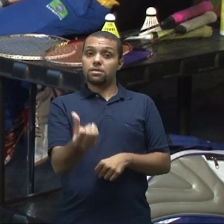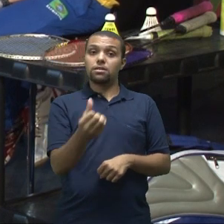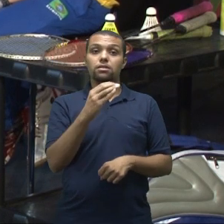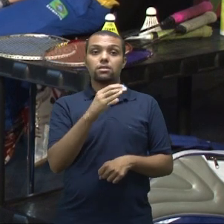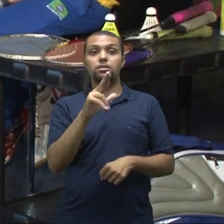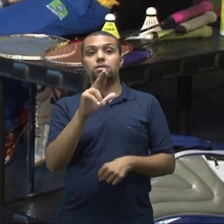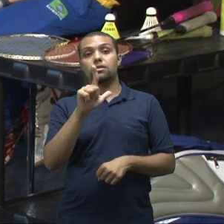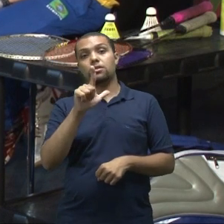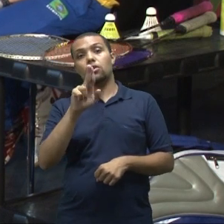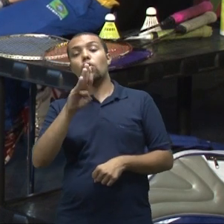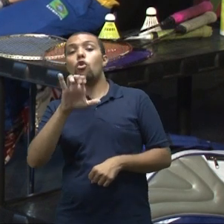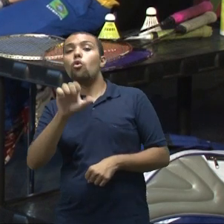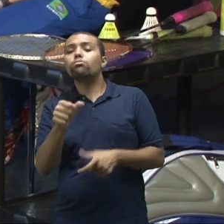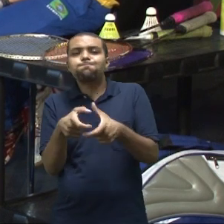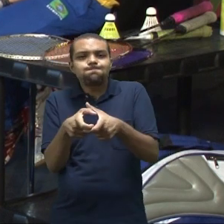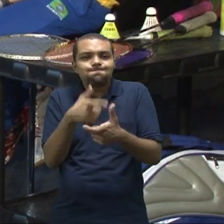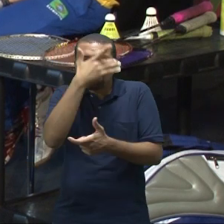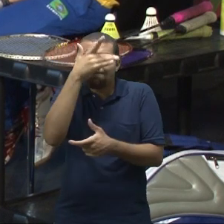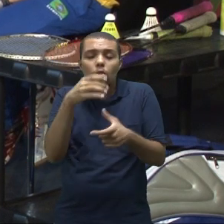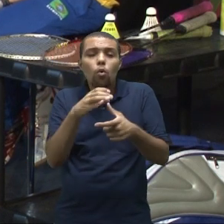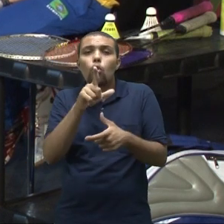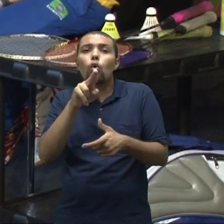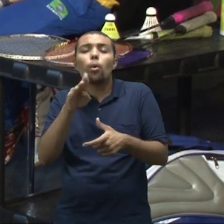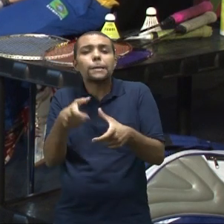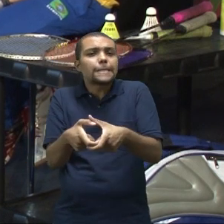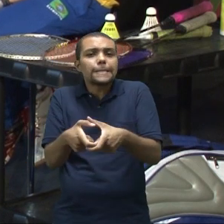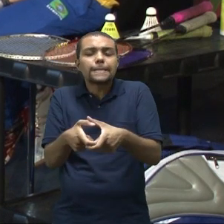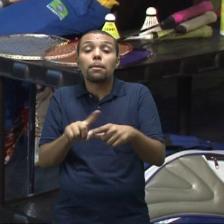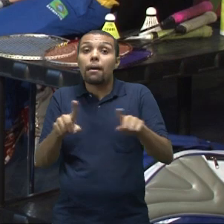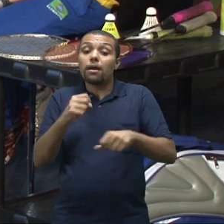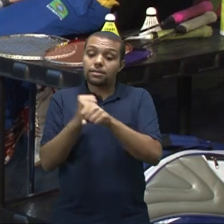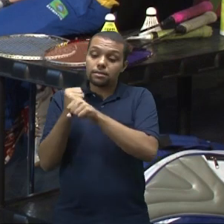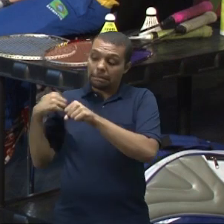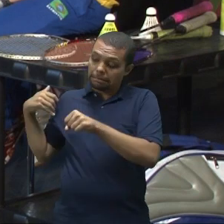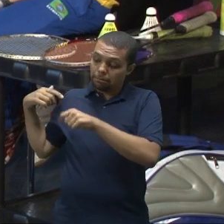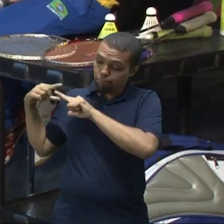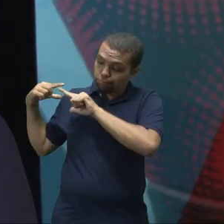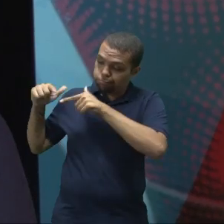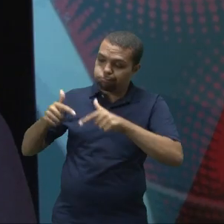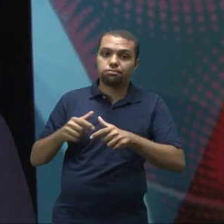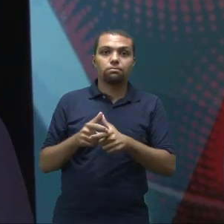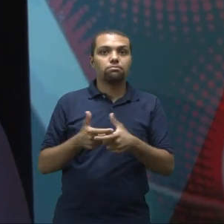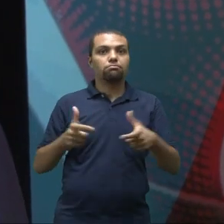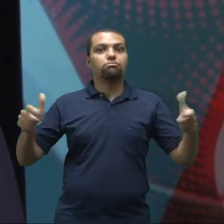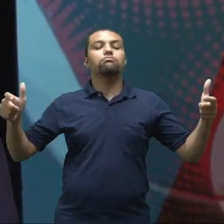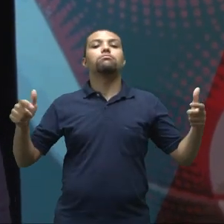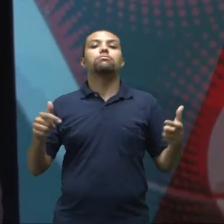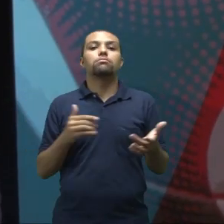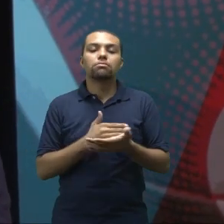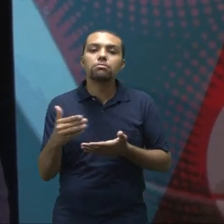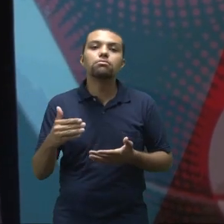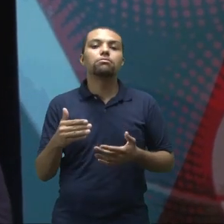são 26 clubes. Poucos, né, clubes, né? Uhum. Assim, mas de uns anos para cá cresceu bastante, né? Uhum. Então,